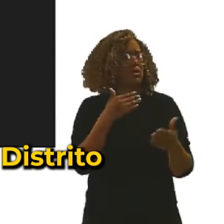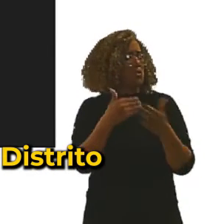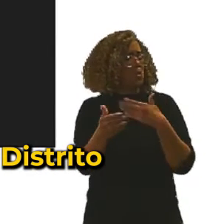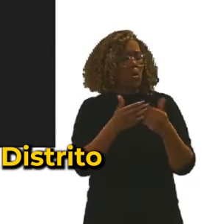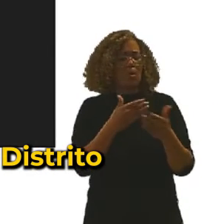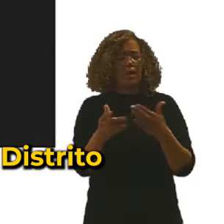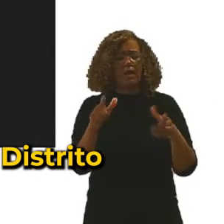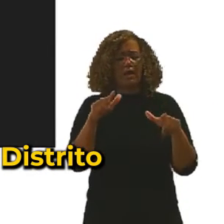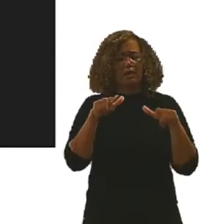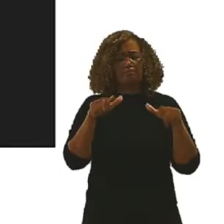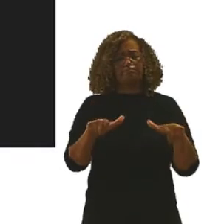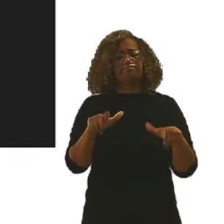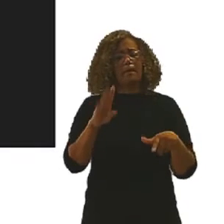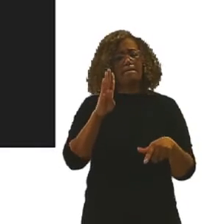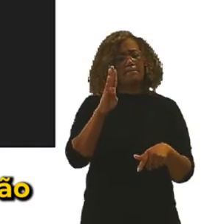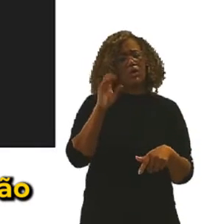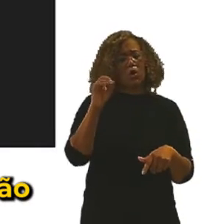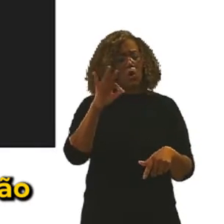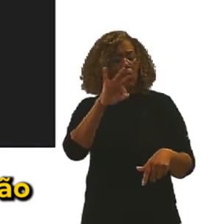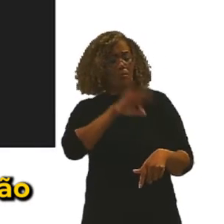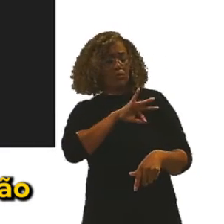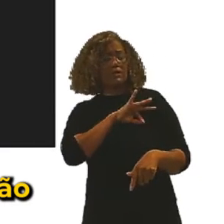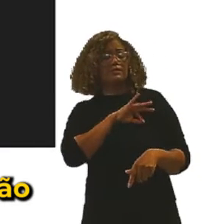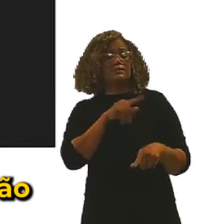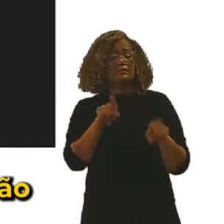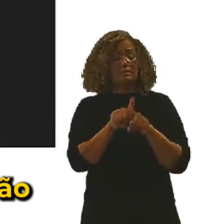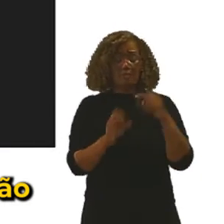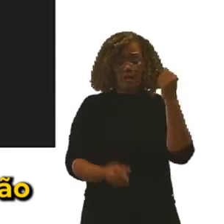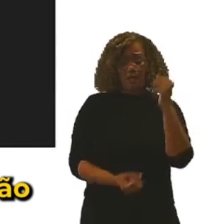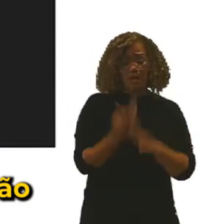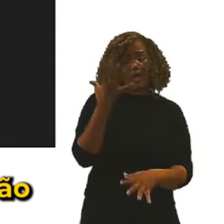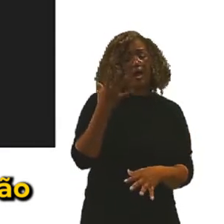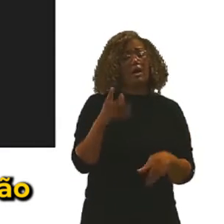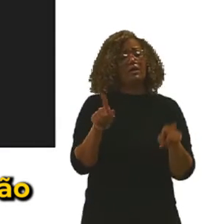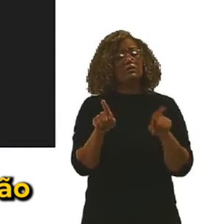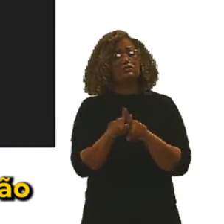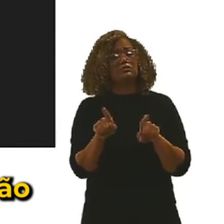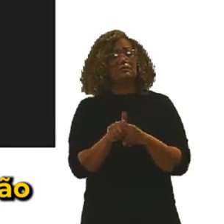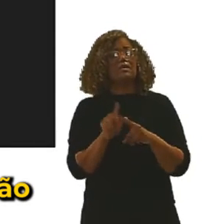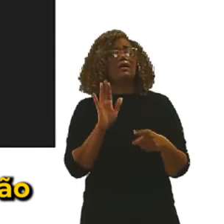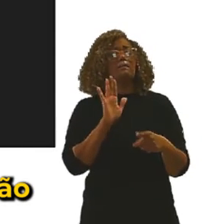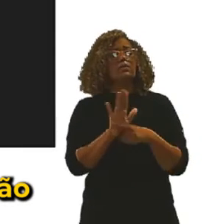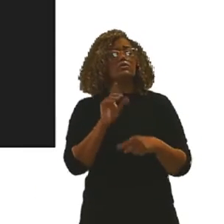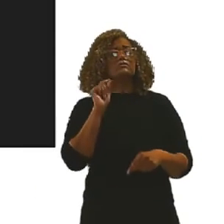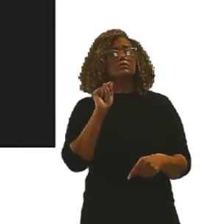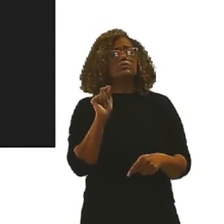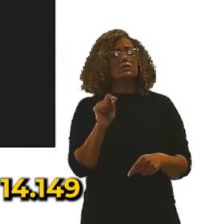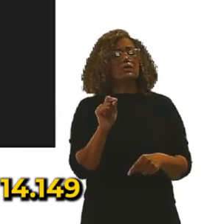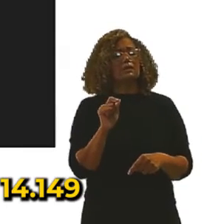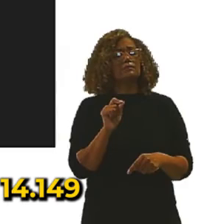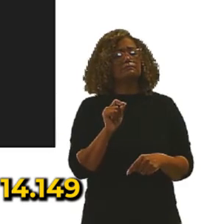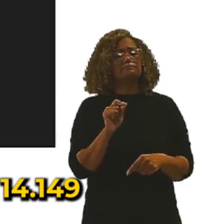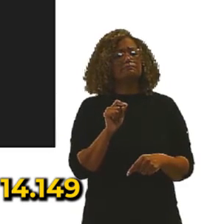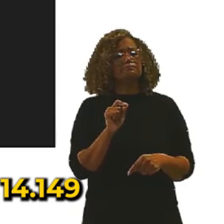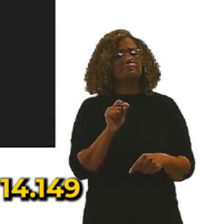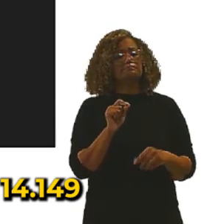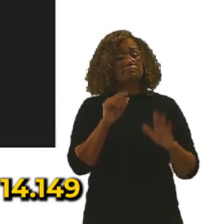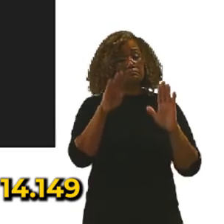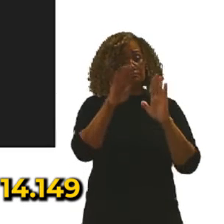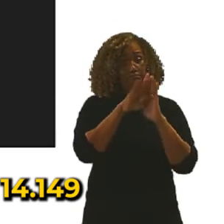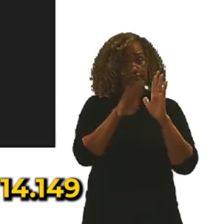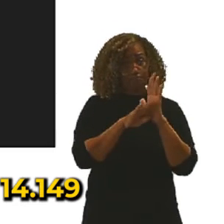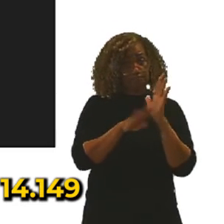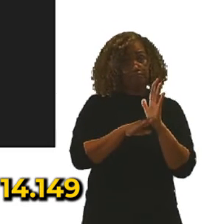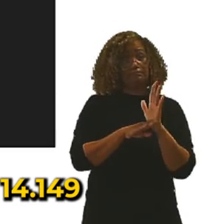de ocorrência no Distrito Federal, né, que foi criado pela rede distrital e serviu de paradigma para a construção do Formulário